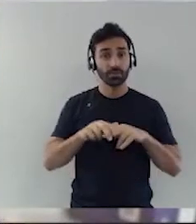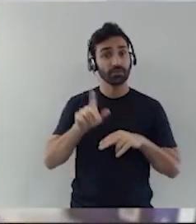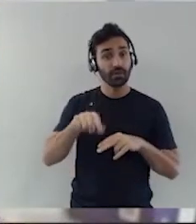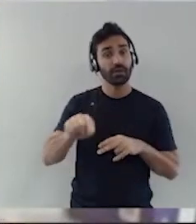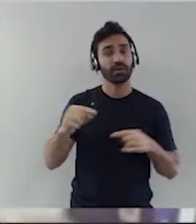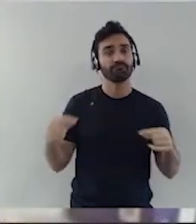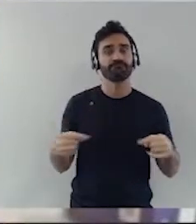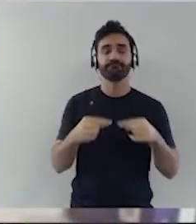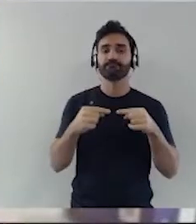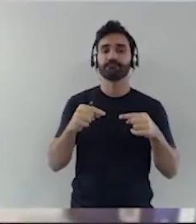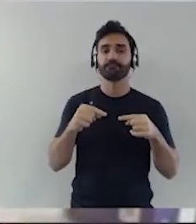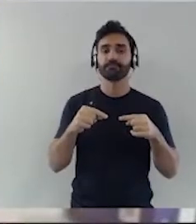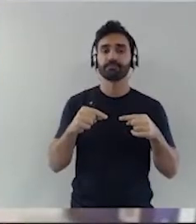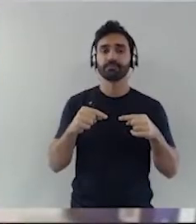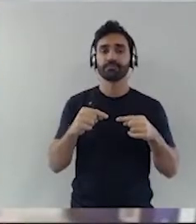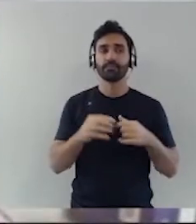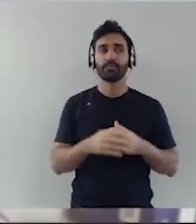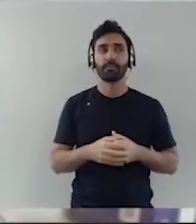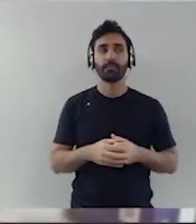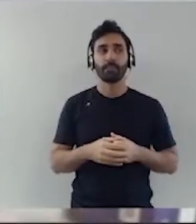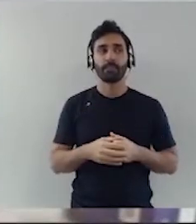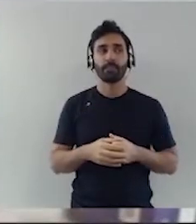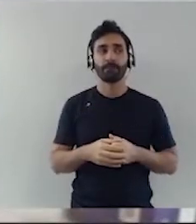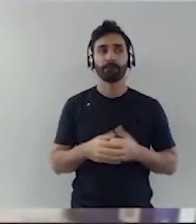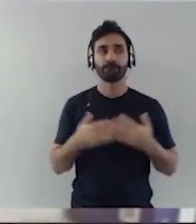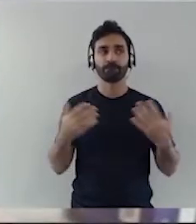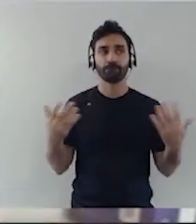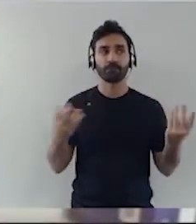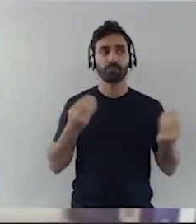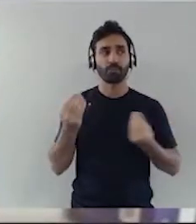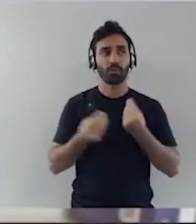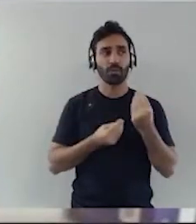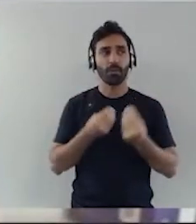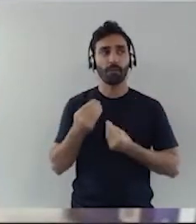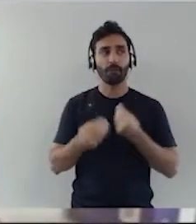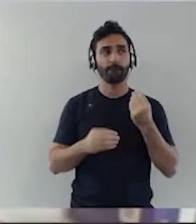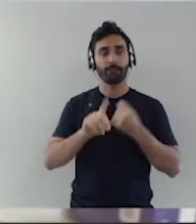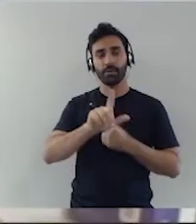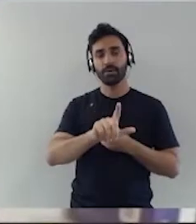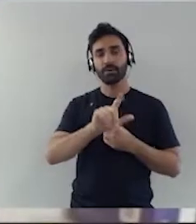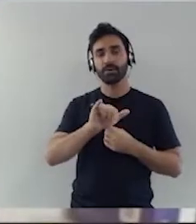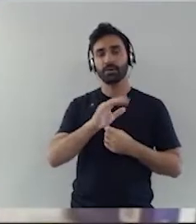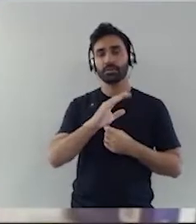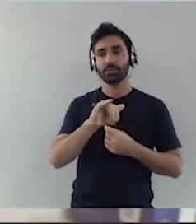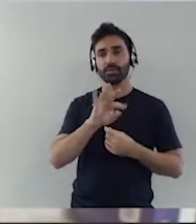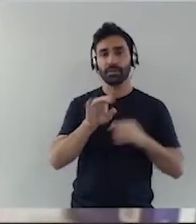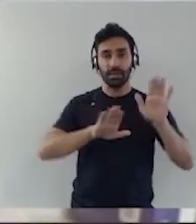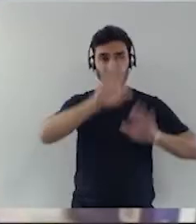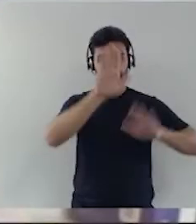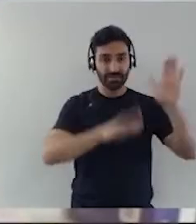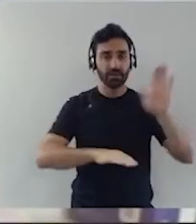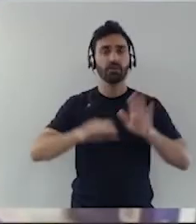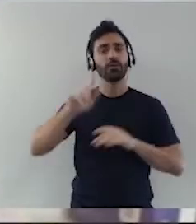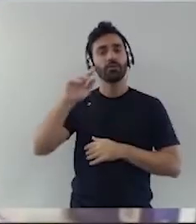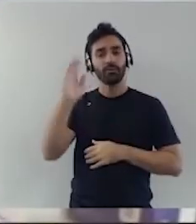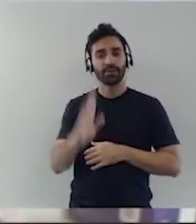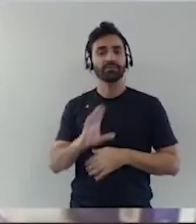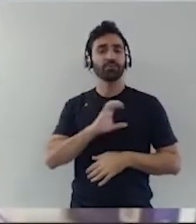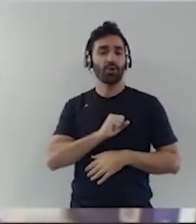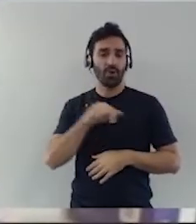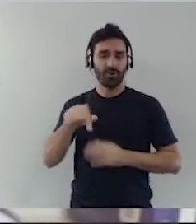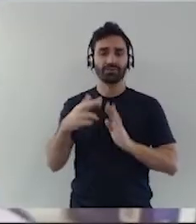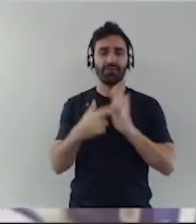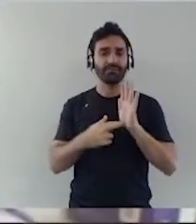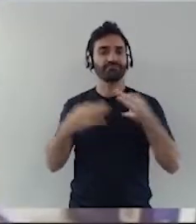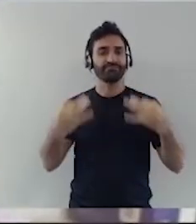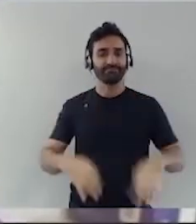do regime. Então, com relação a procedimentos de licitação, a verdade é que o Brasil está satisfeito. Mais do que